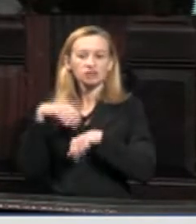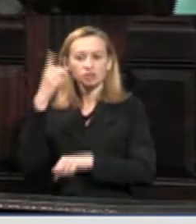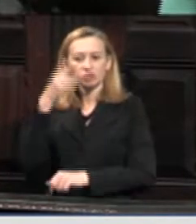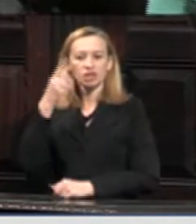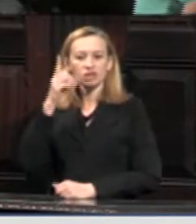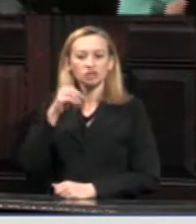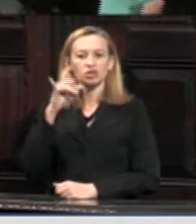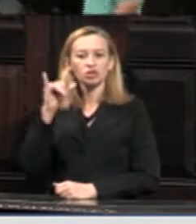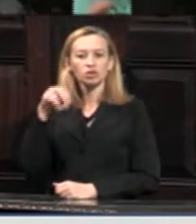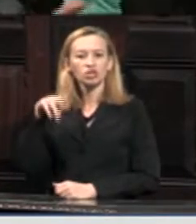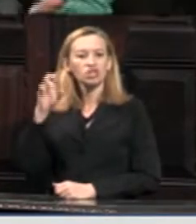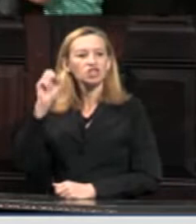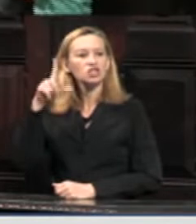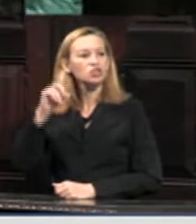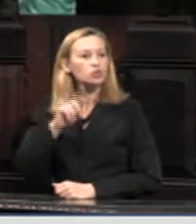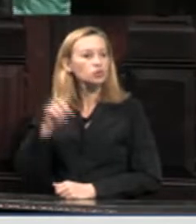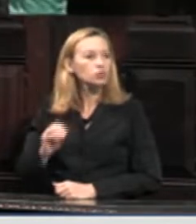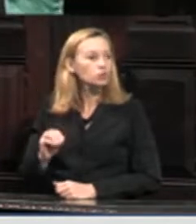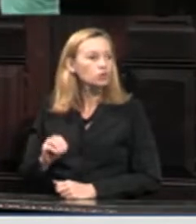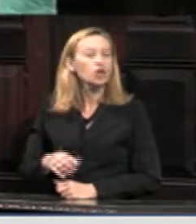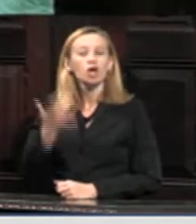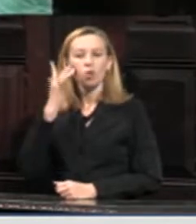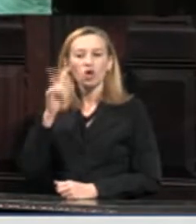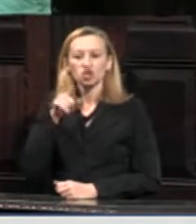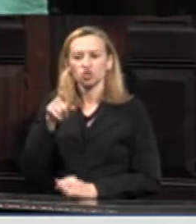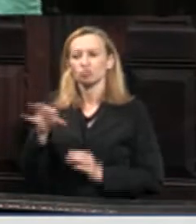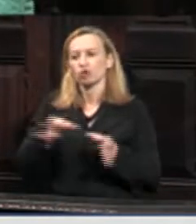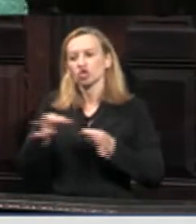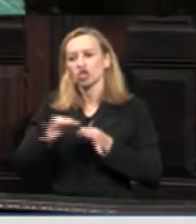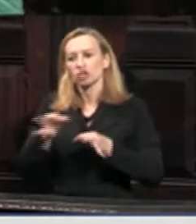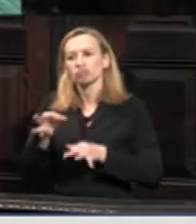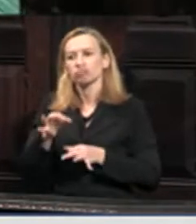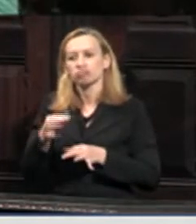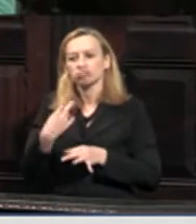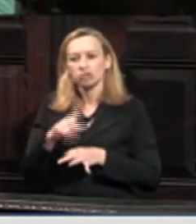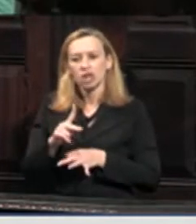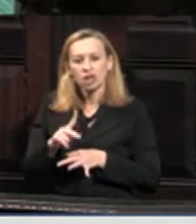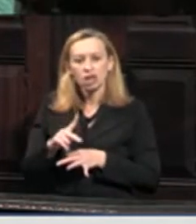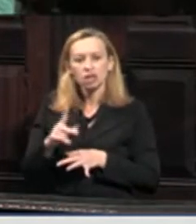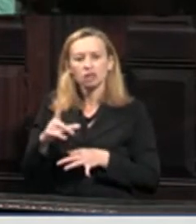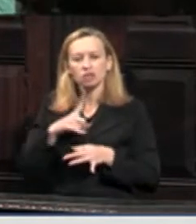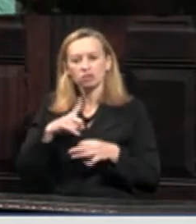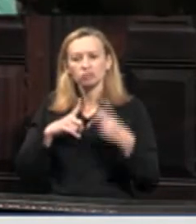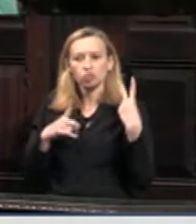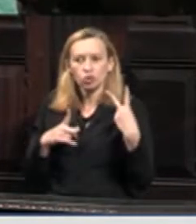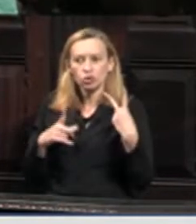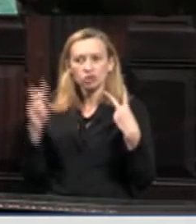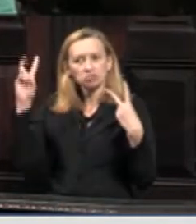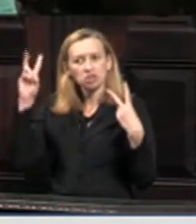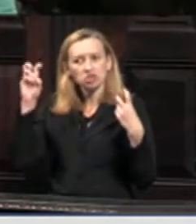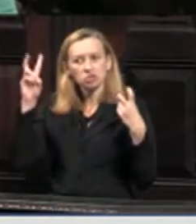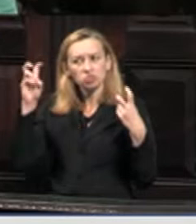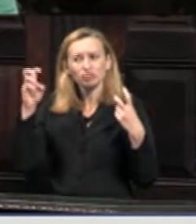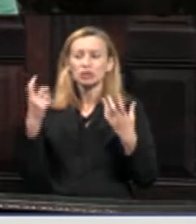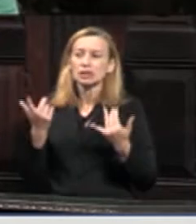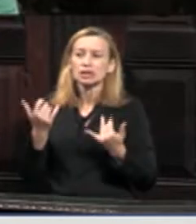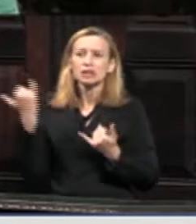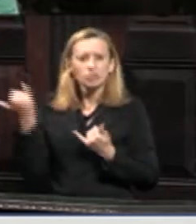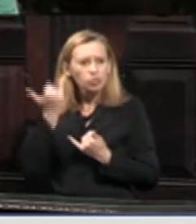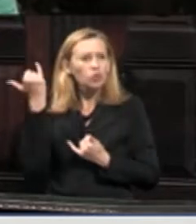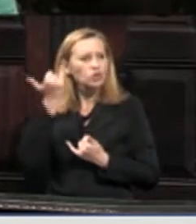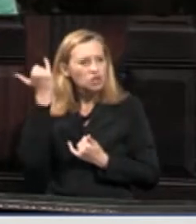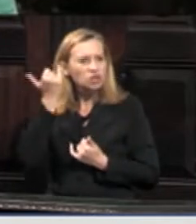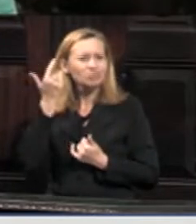Lins, que eu acho que o projeto dele toca em duas questões que são importantes para a